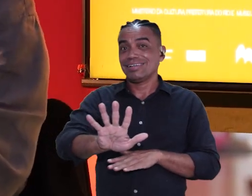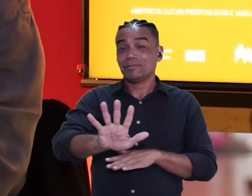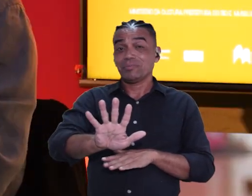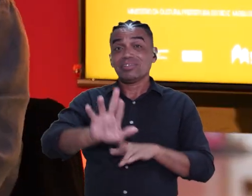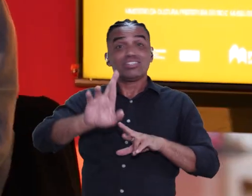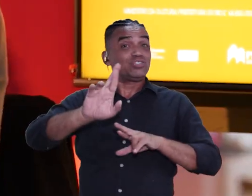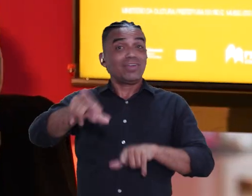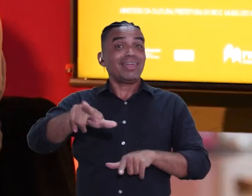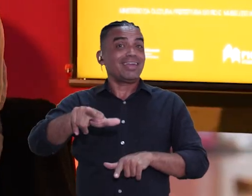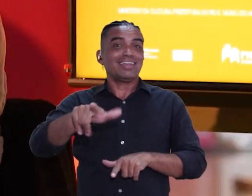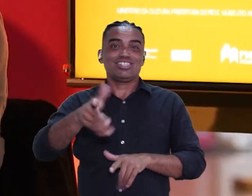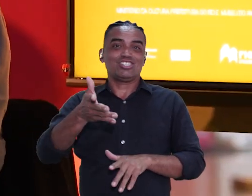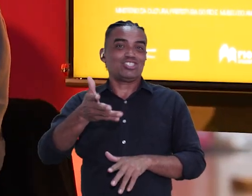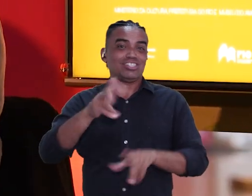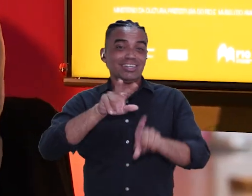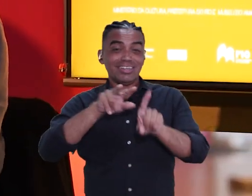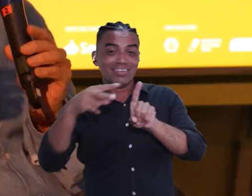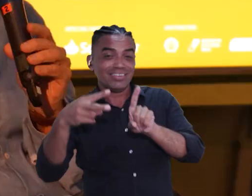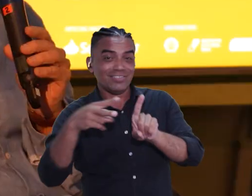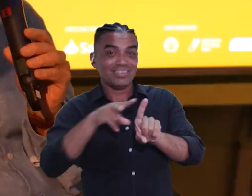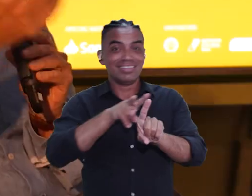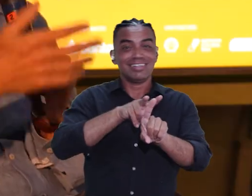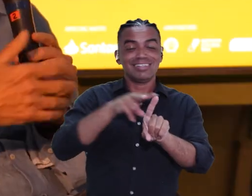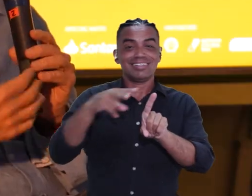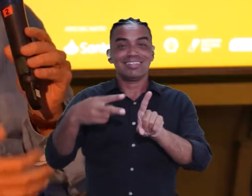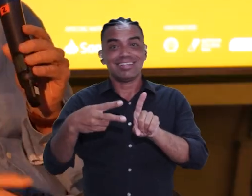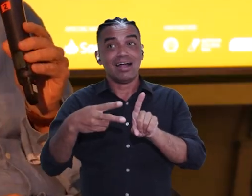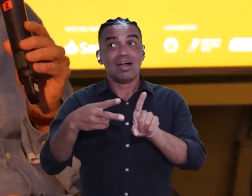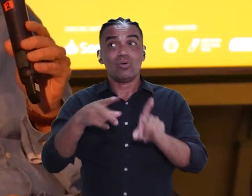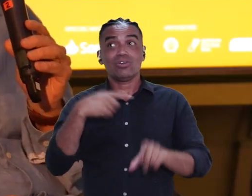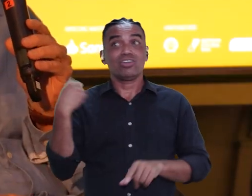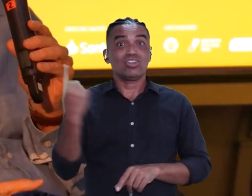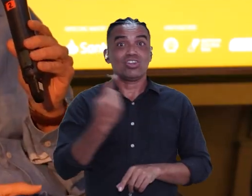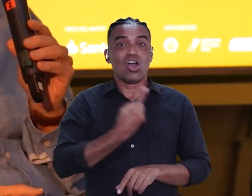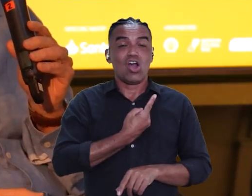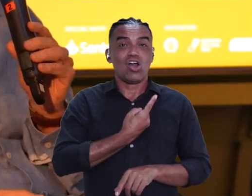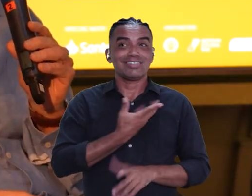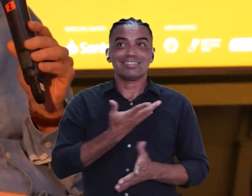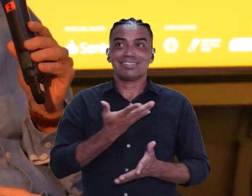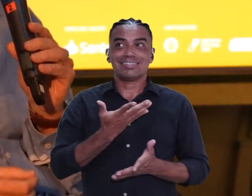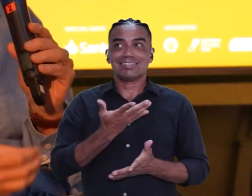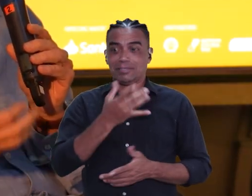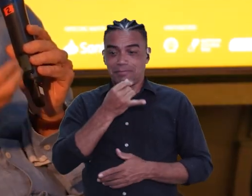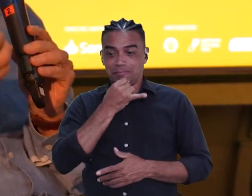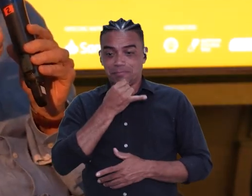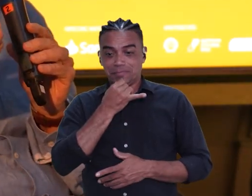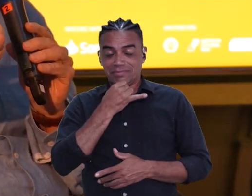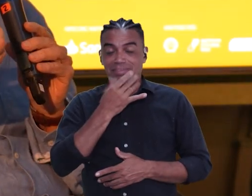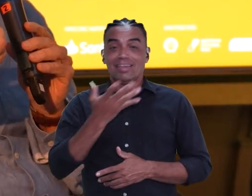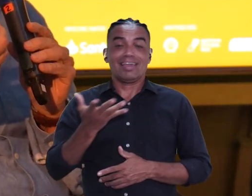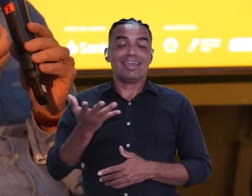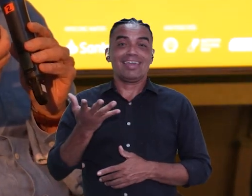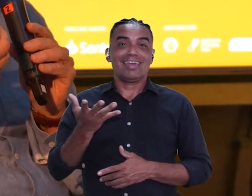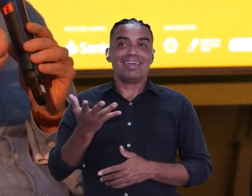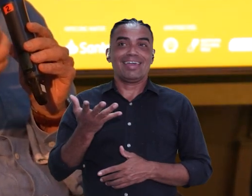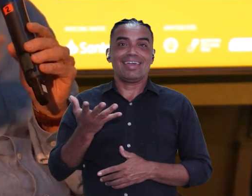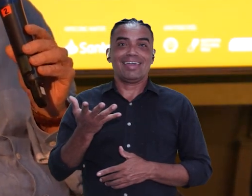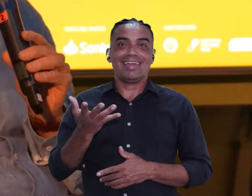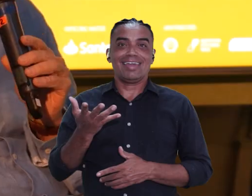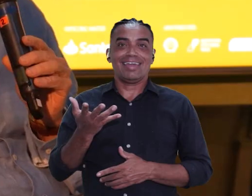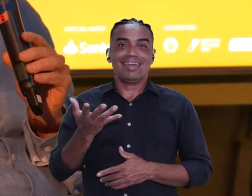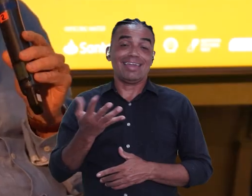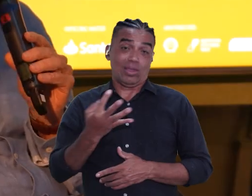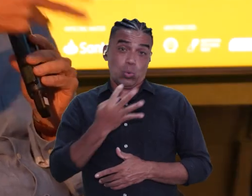menos diferente daquela com que nós, vamos dizer,